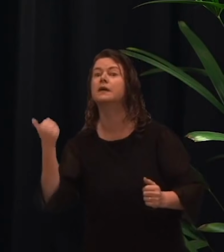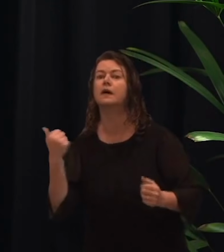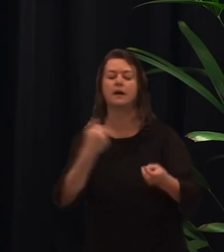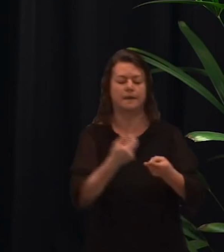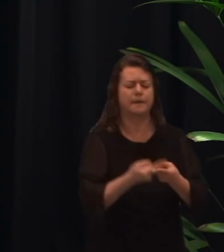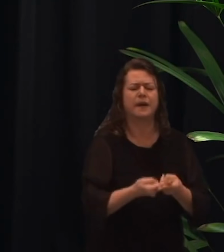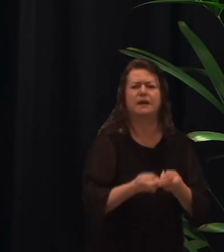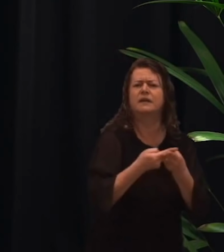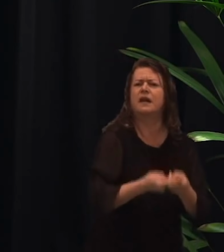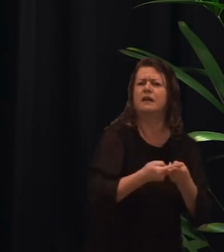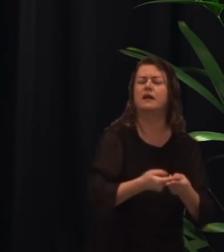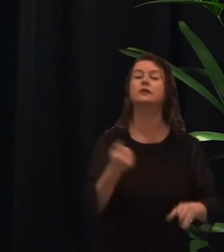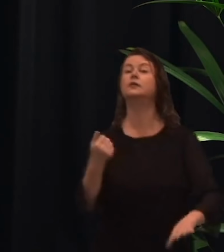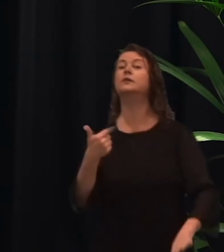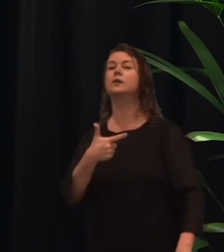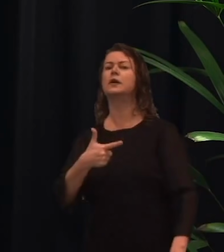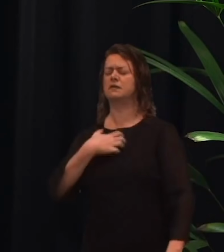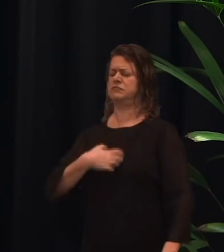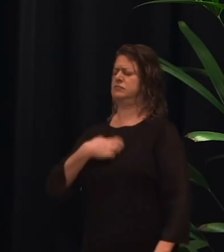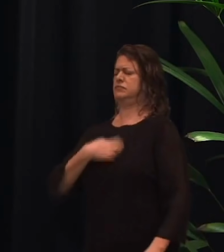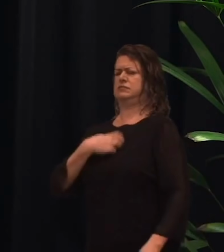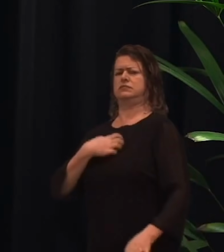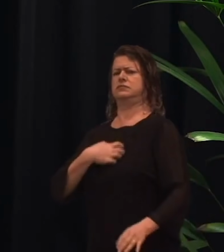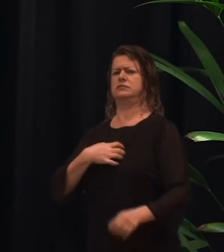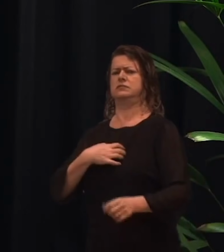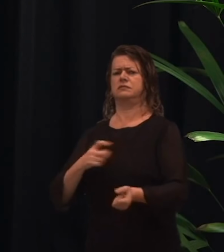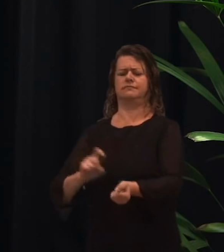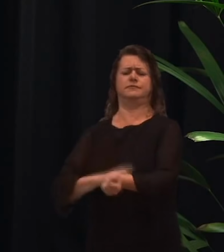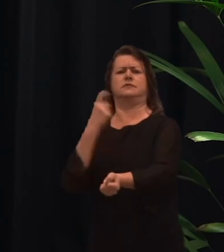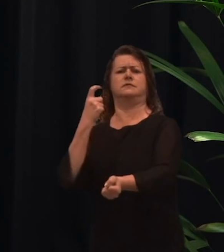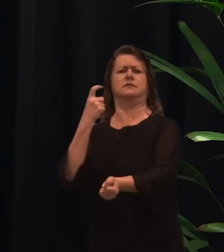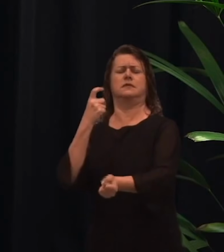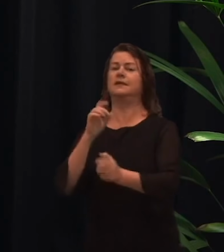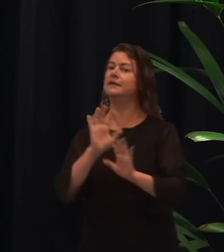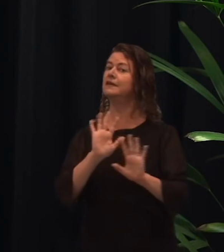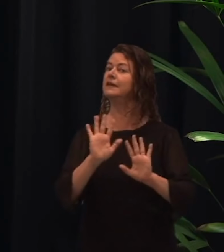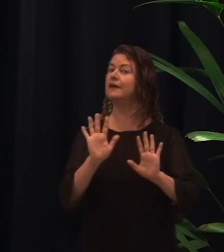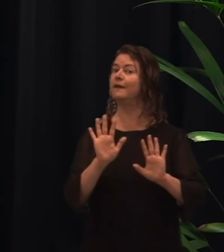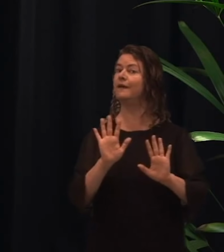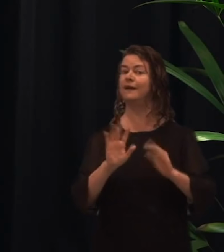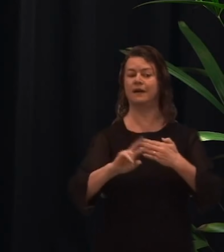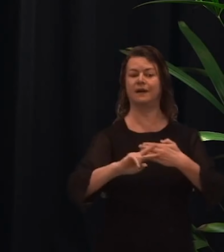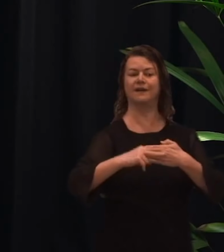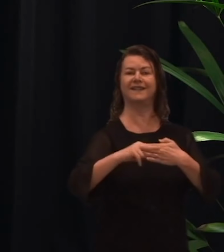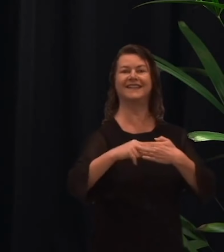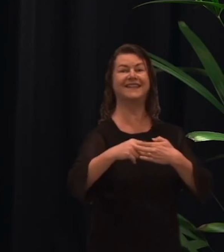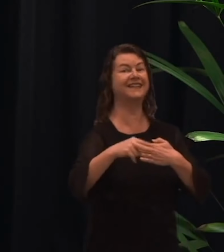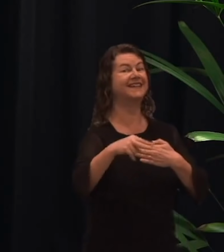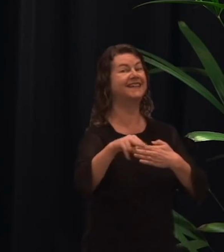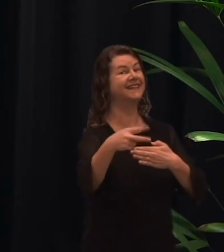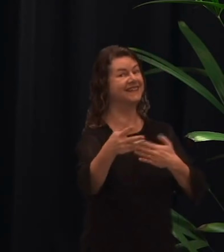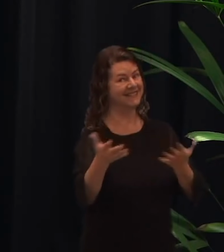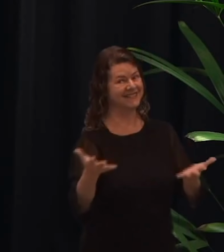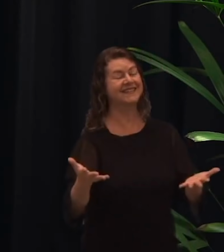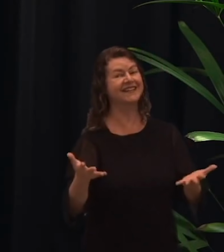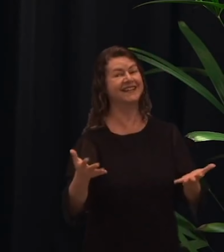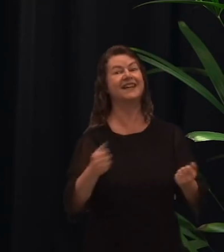paciente do que ser alguém que se irrita facilmente. O fim das coisas é muito melhor do que o